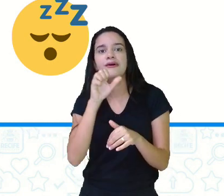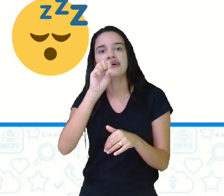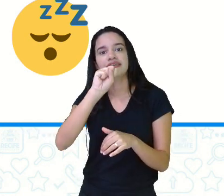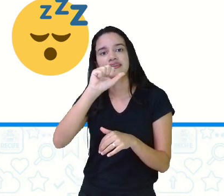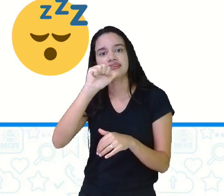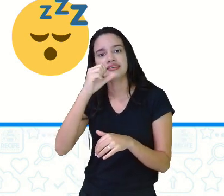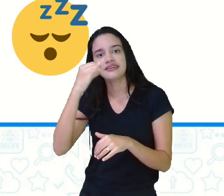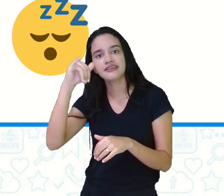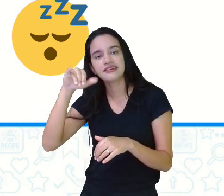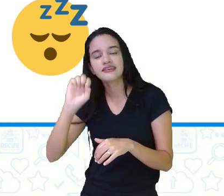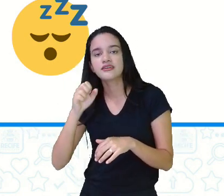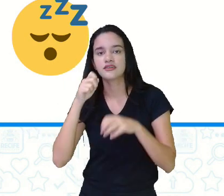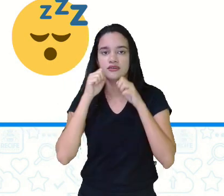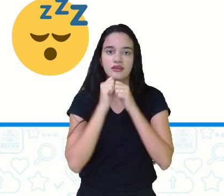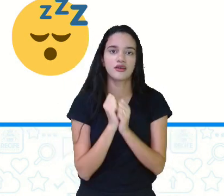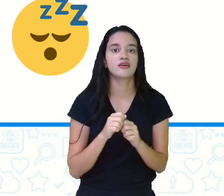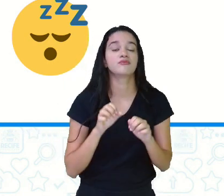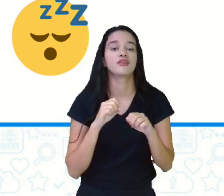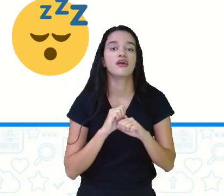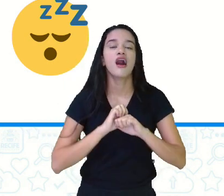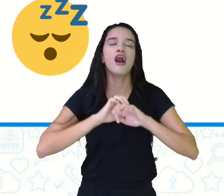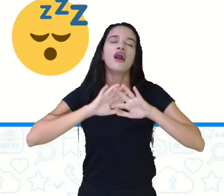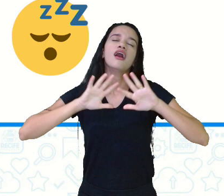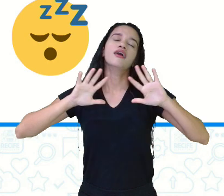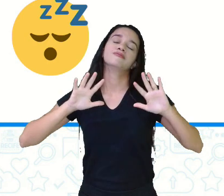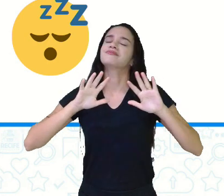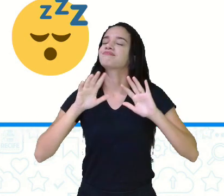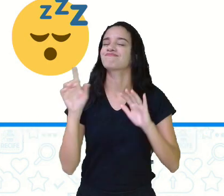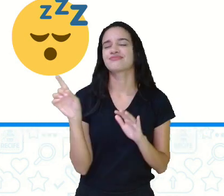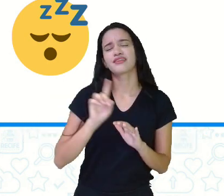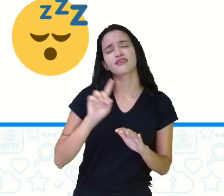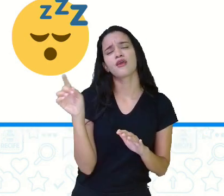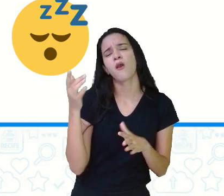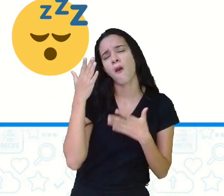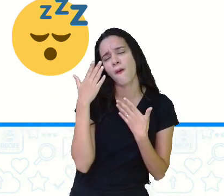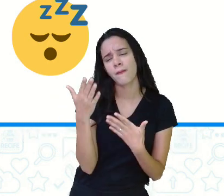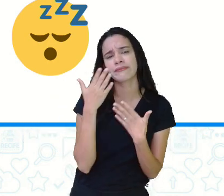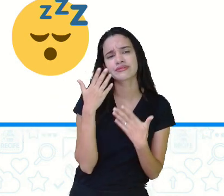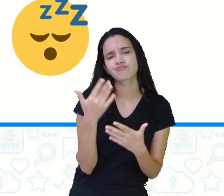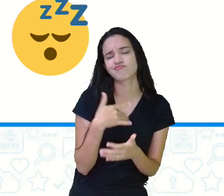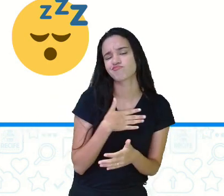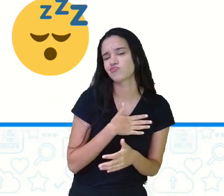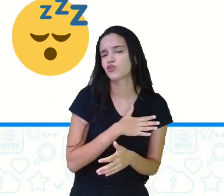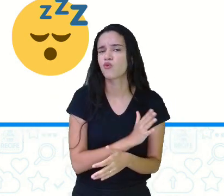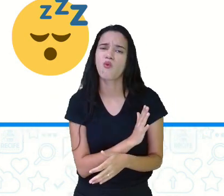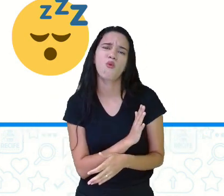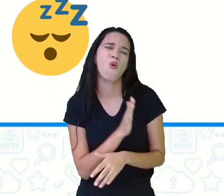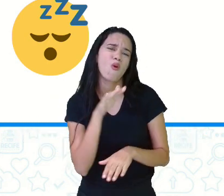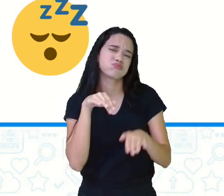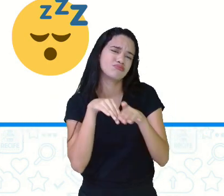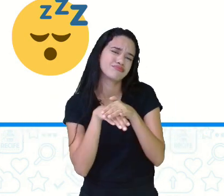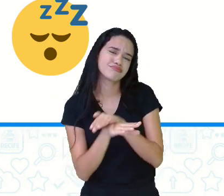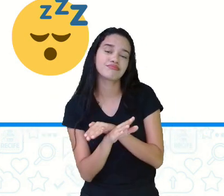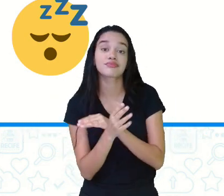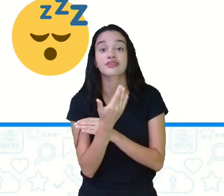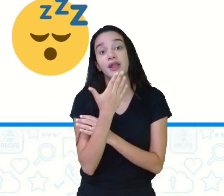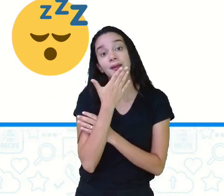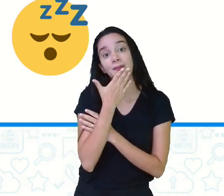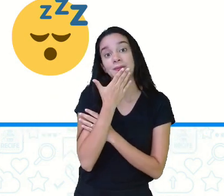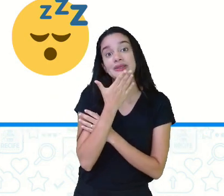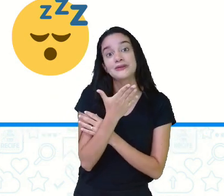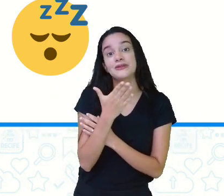longo bocejo e respondeu: não, obrigada, não gosto de sapatos,